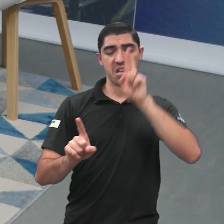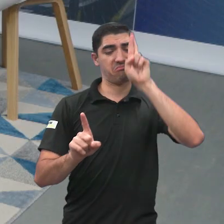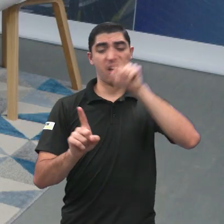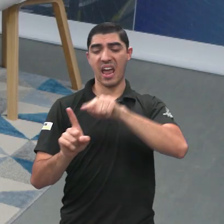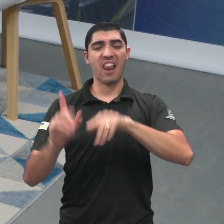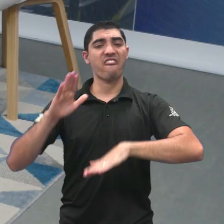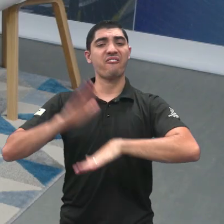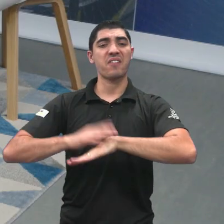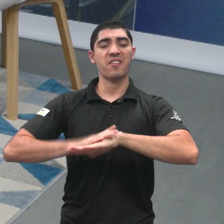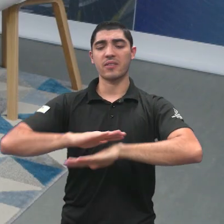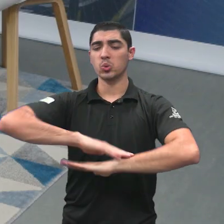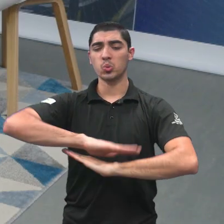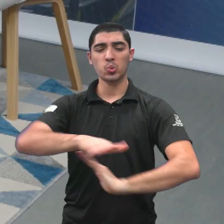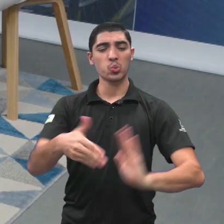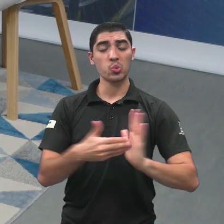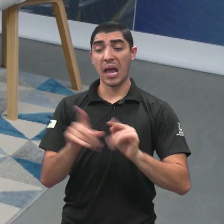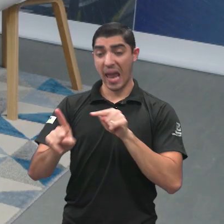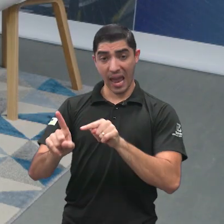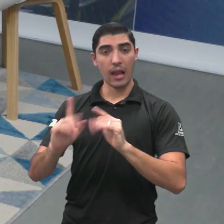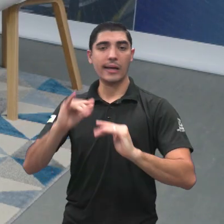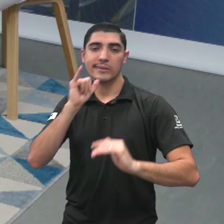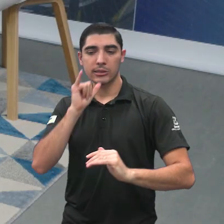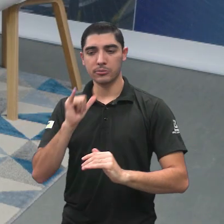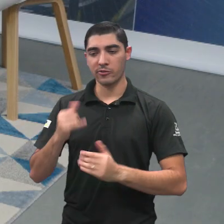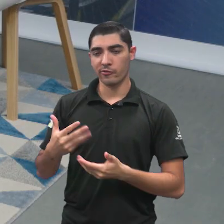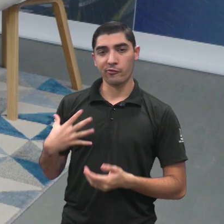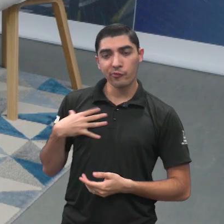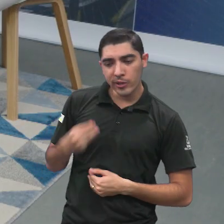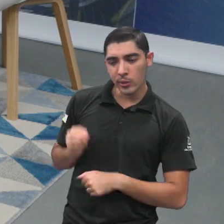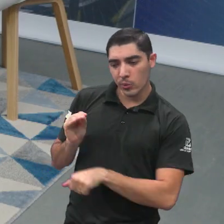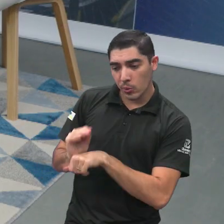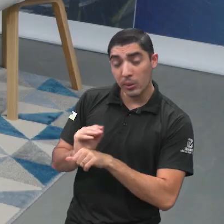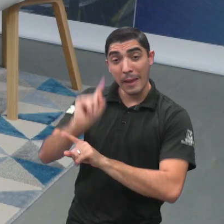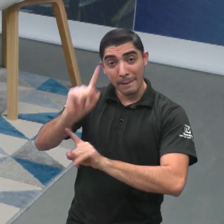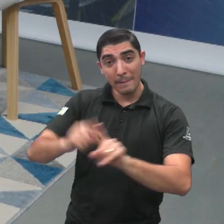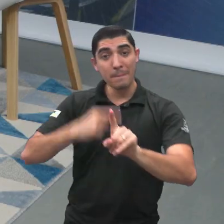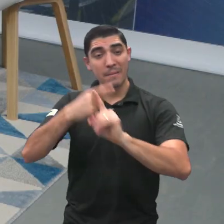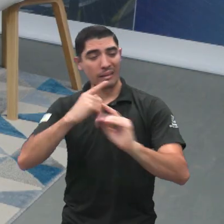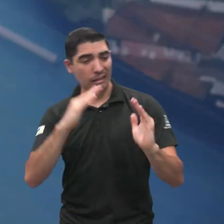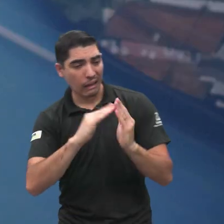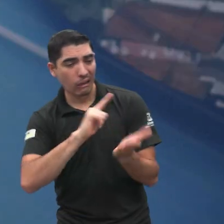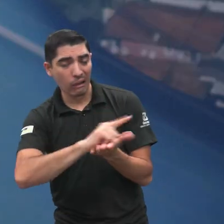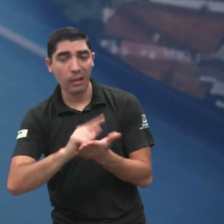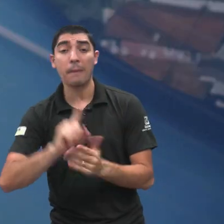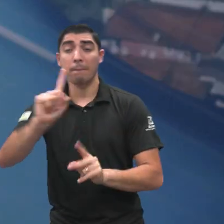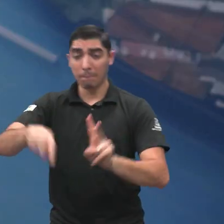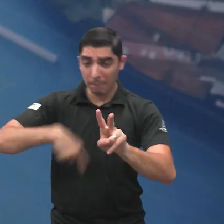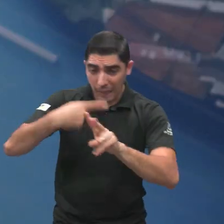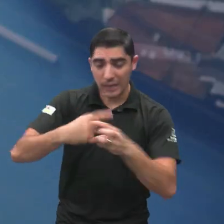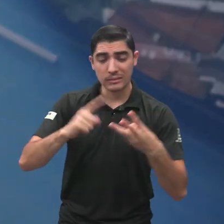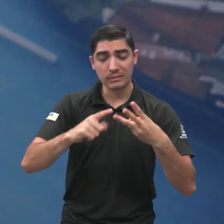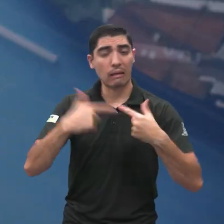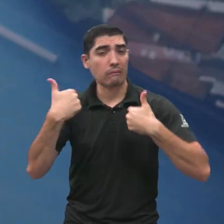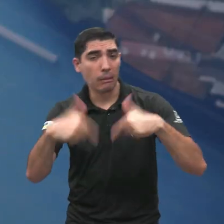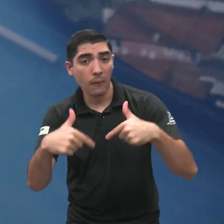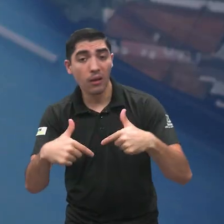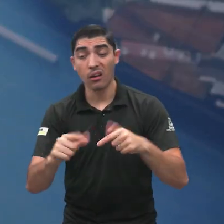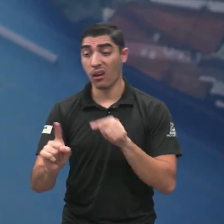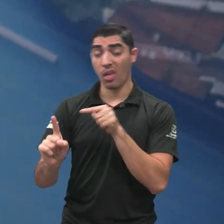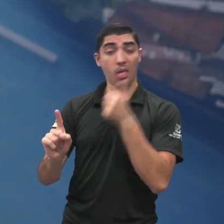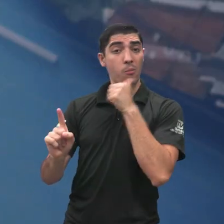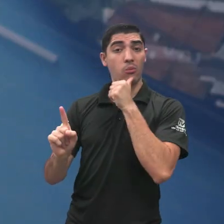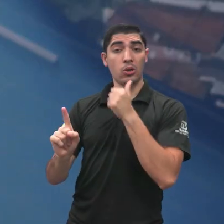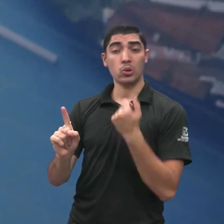né? Além de ficar em casa, toma conta do filho e ela ainda trabalha ainda depois, acaba deixando tudo para essa mulher.